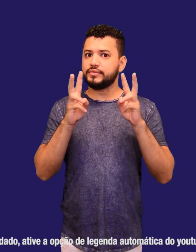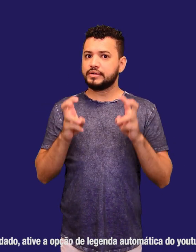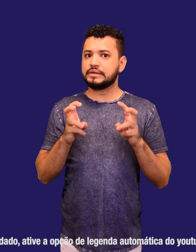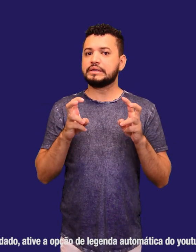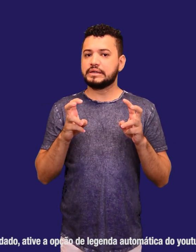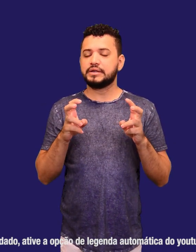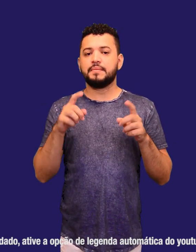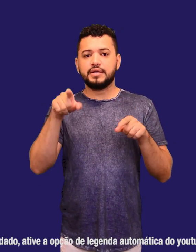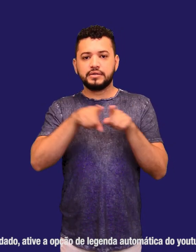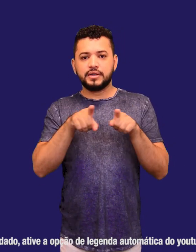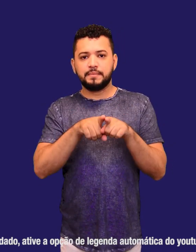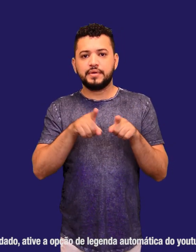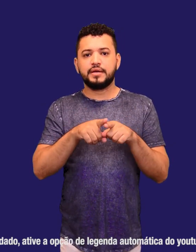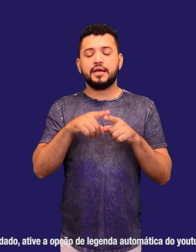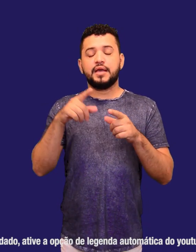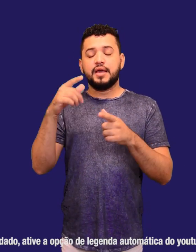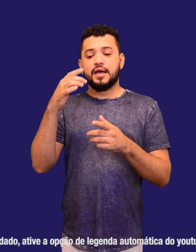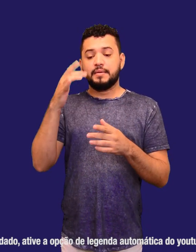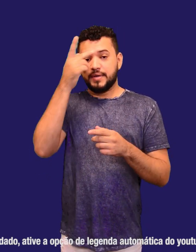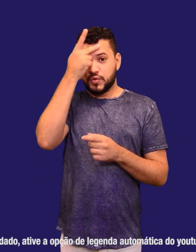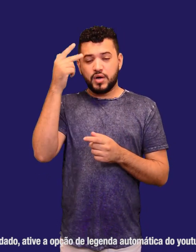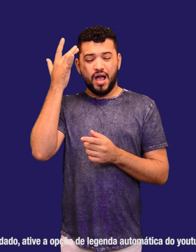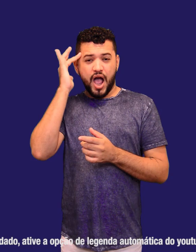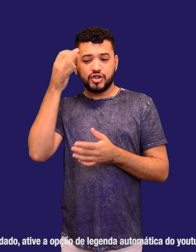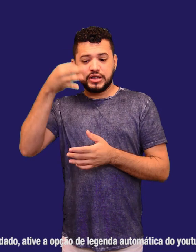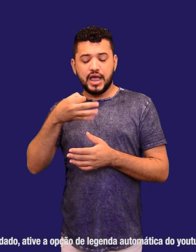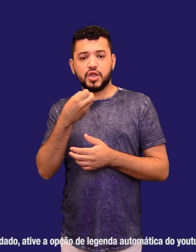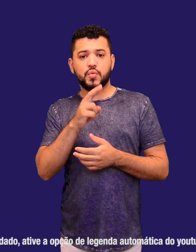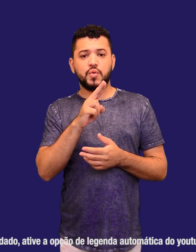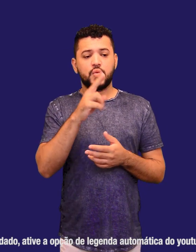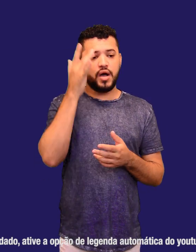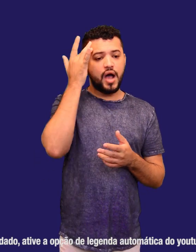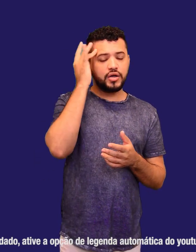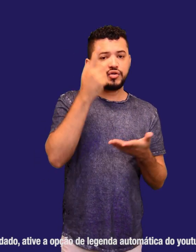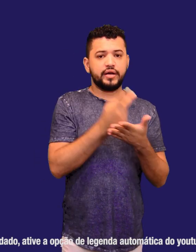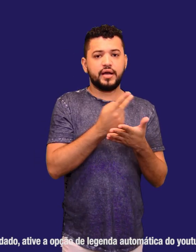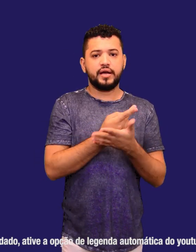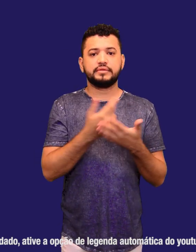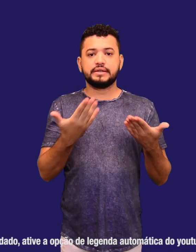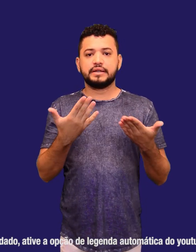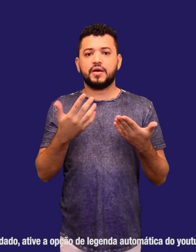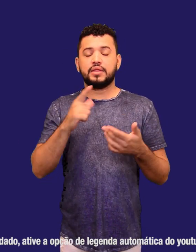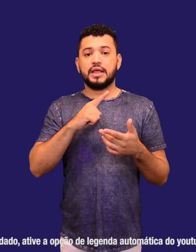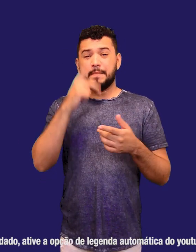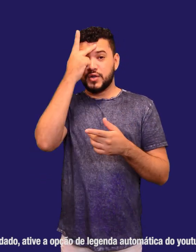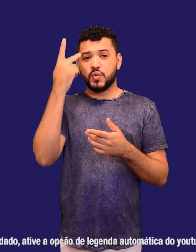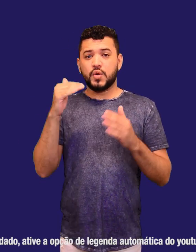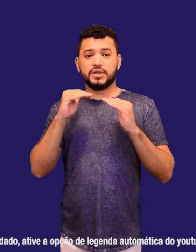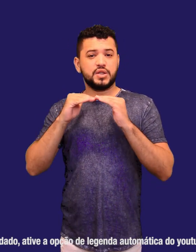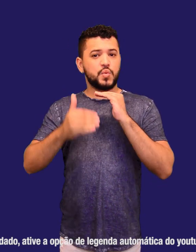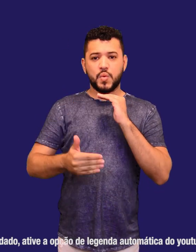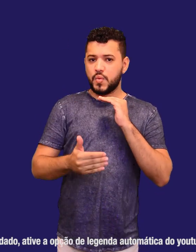que acha certo, tem gente que não acha certo que a empresa faça a análise das redes sociais do candidato. Qual